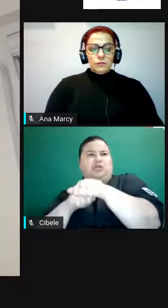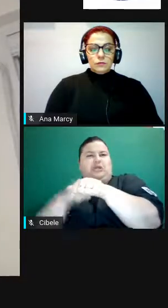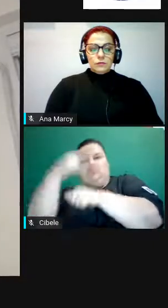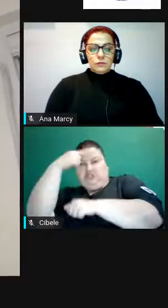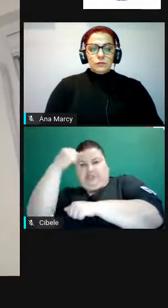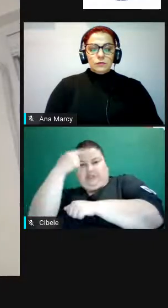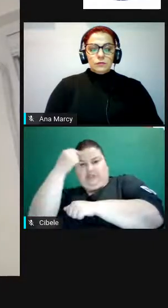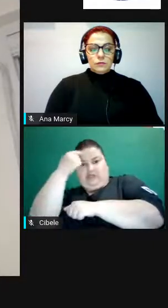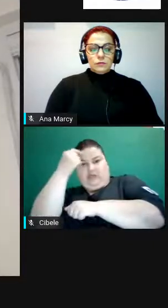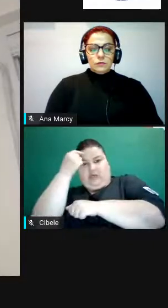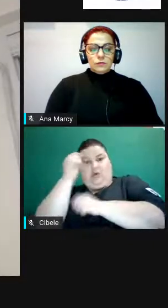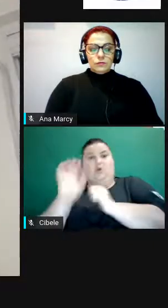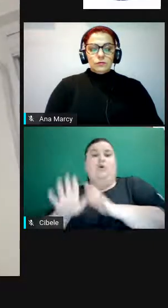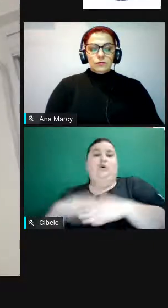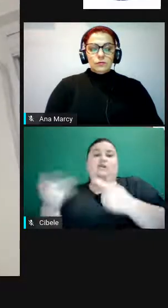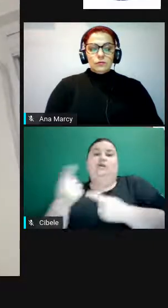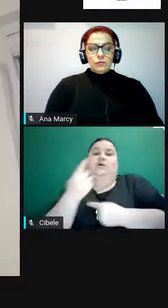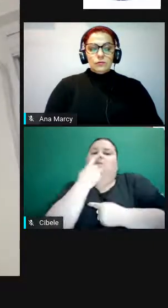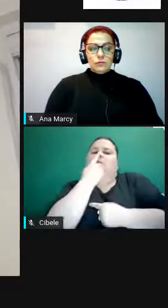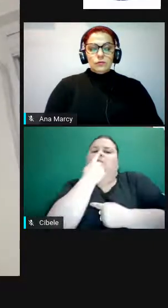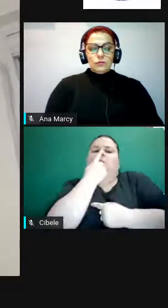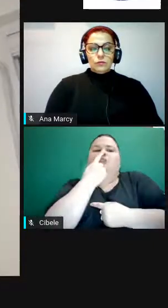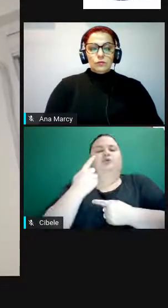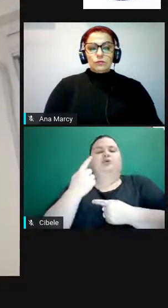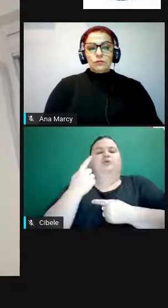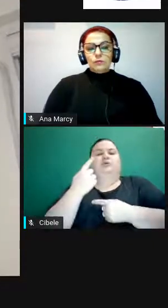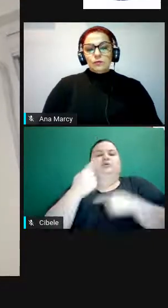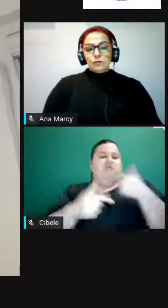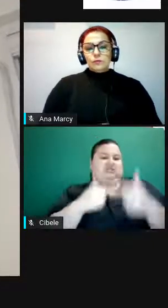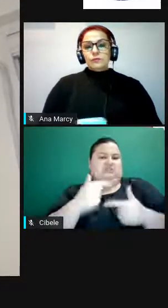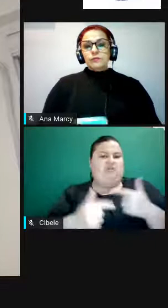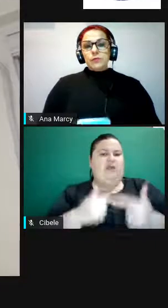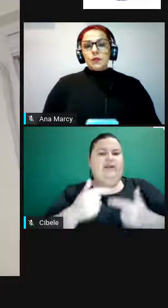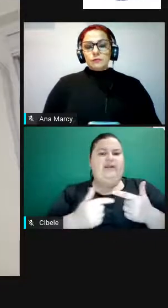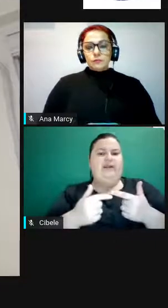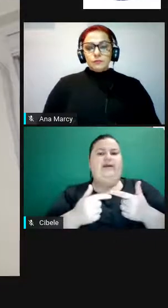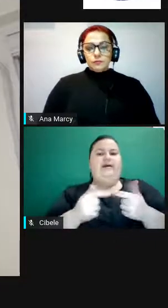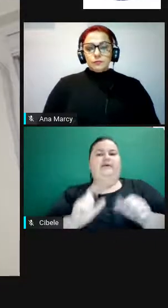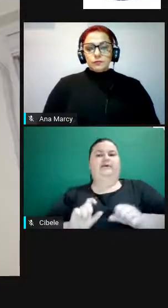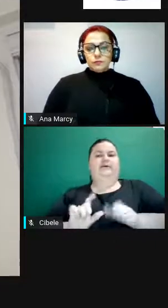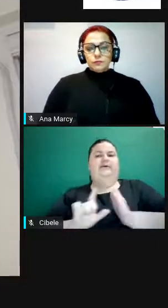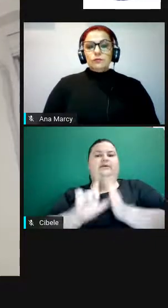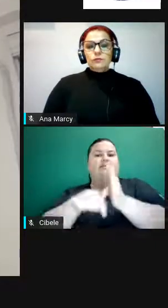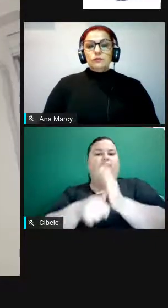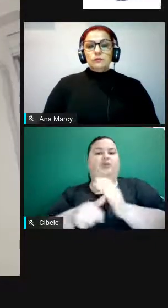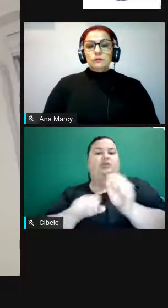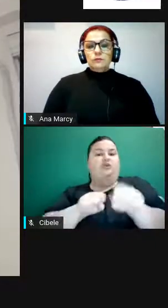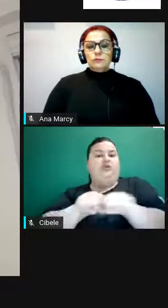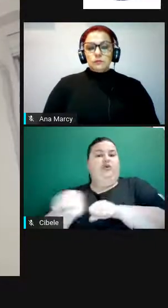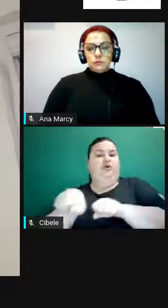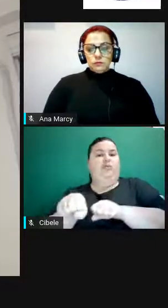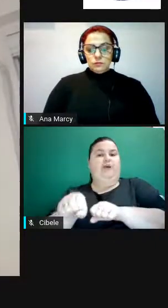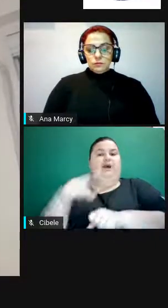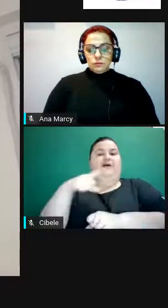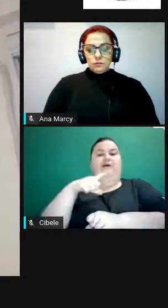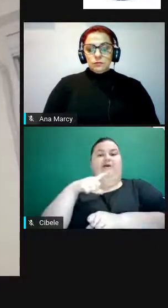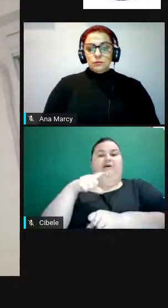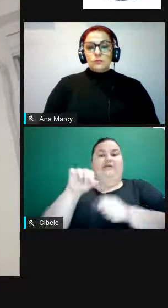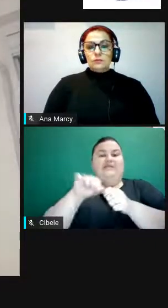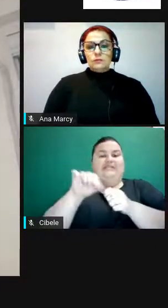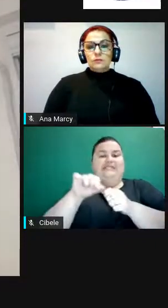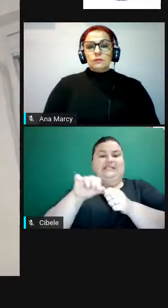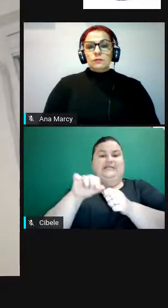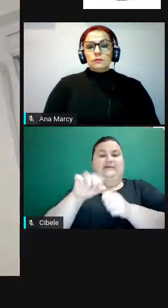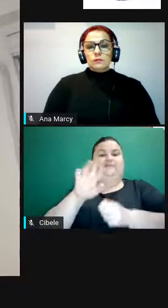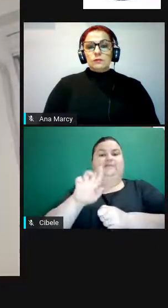trabalhar e tudo mais e nesse meio tempo após formadas né ele tava fazendo uma uma residência em saúde coletiva na